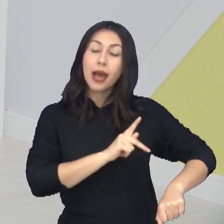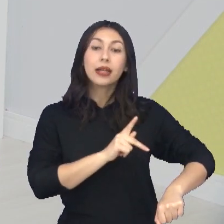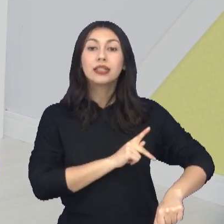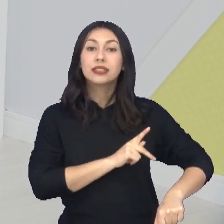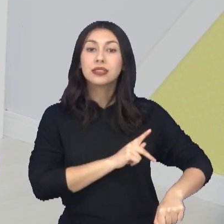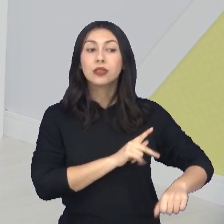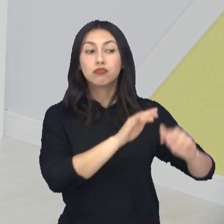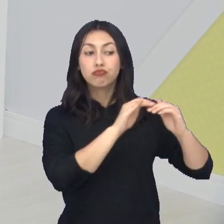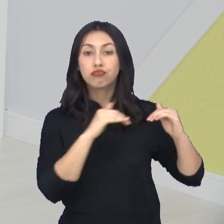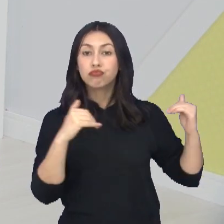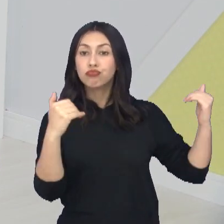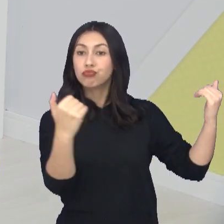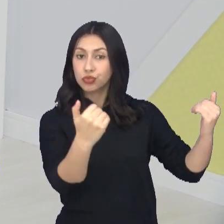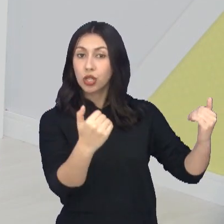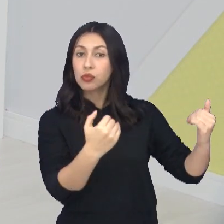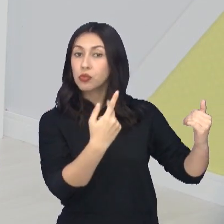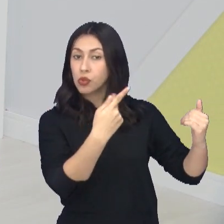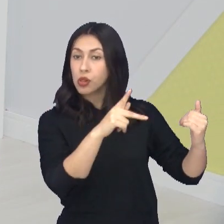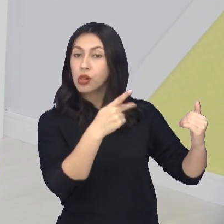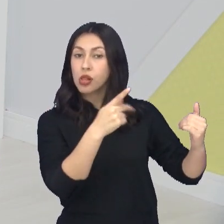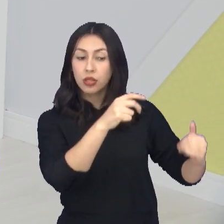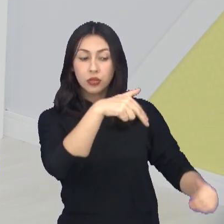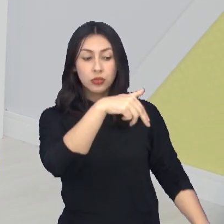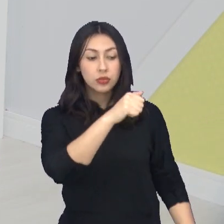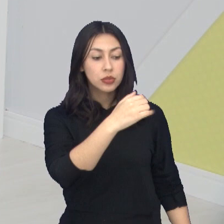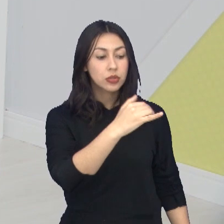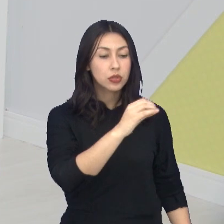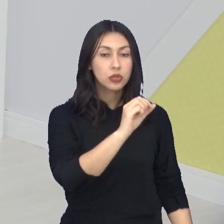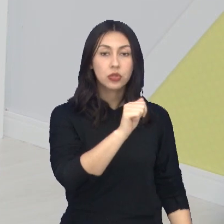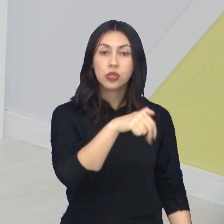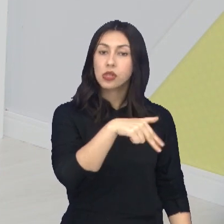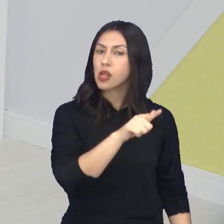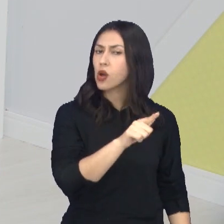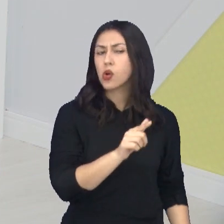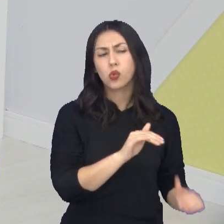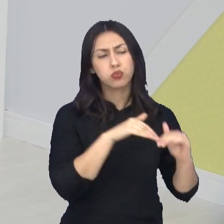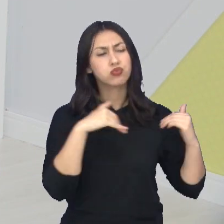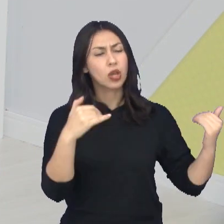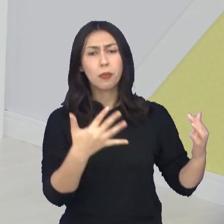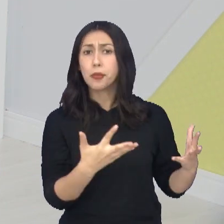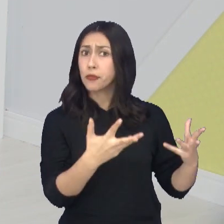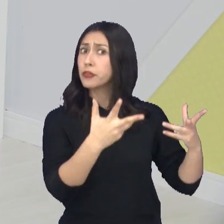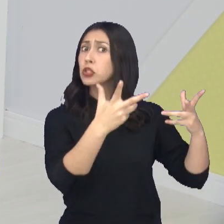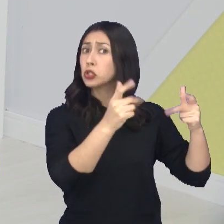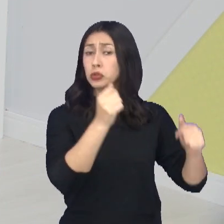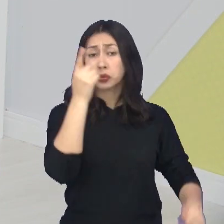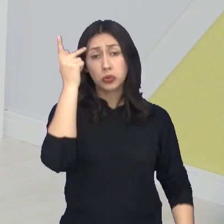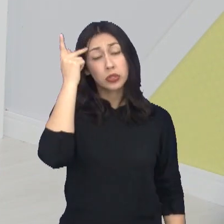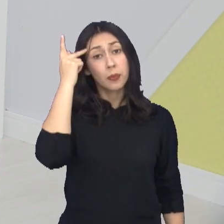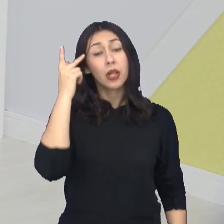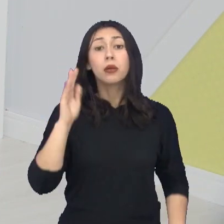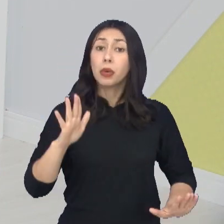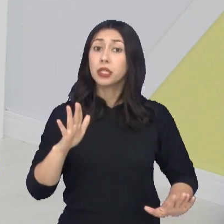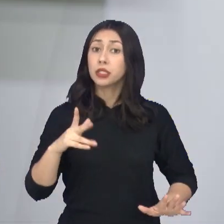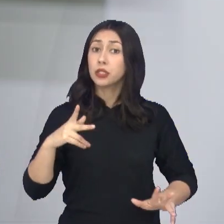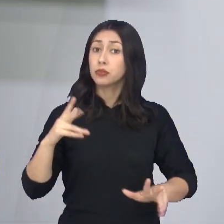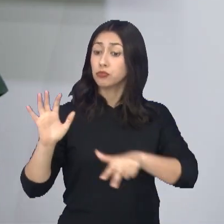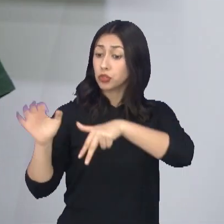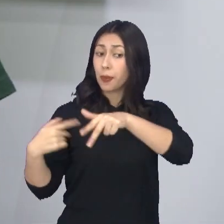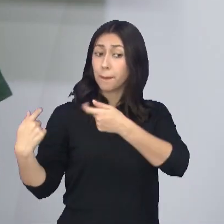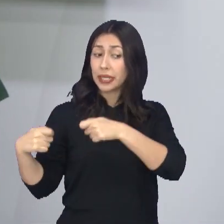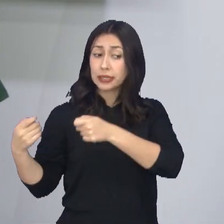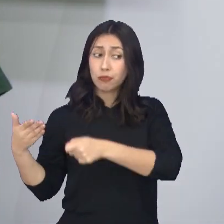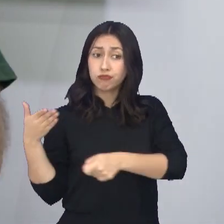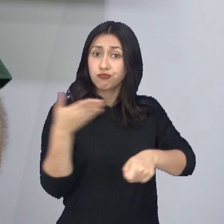da equipe do Nacional, o clube, né, do Nacional, fica lá. Um dos estádios fantásticos aí da capital paulista. Mas tem que ir lá e tem que vencer, Brunão. É um dos